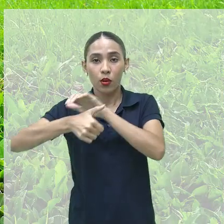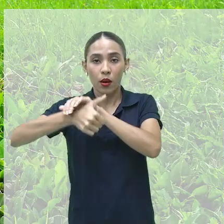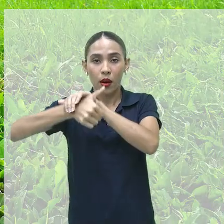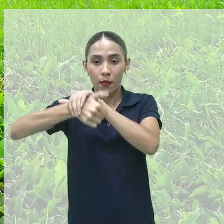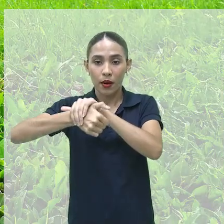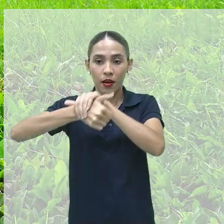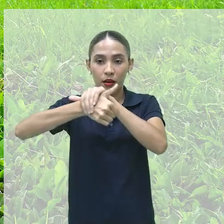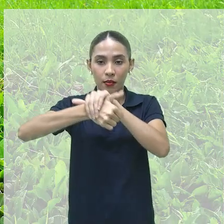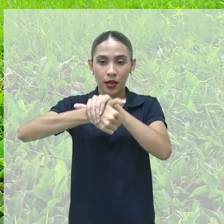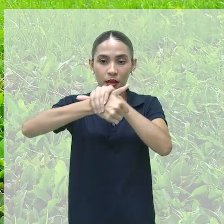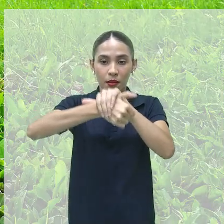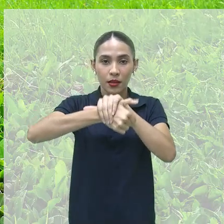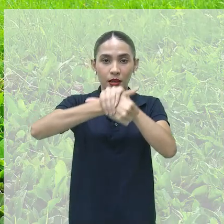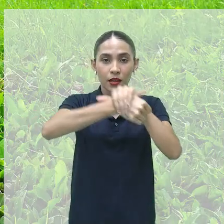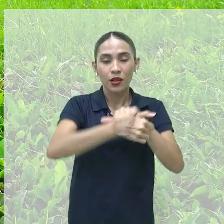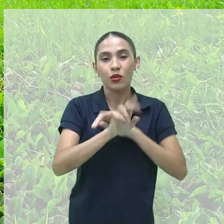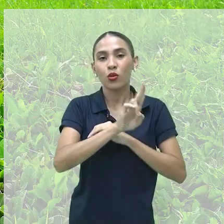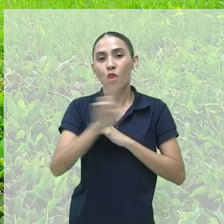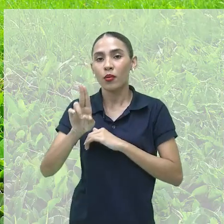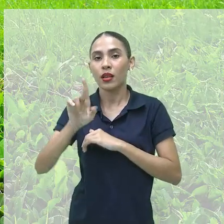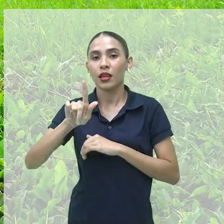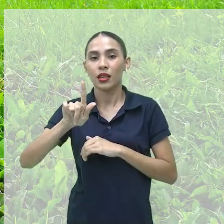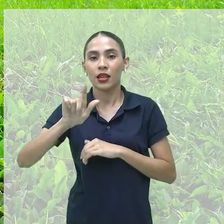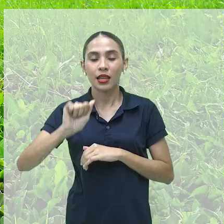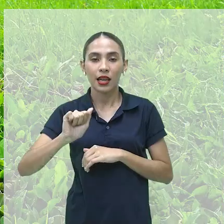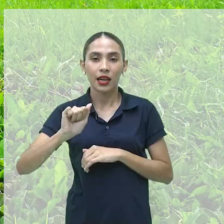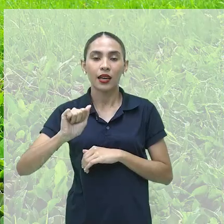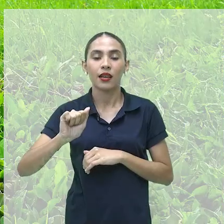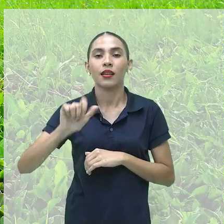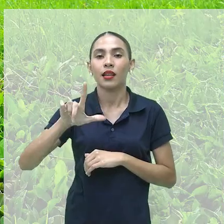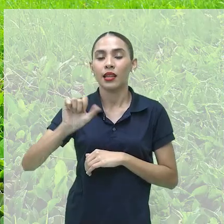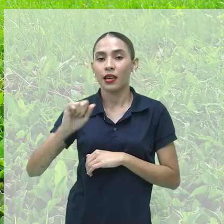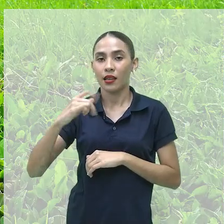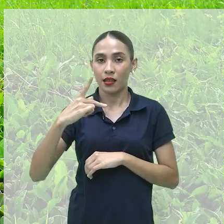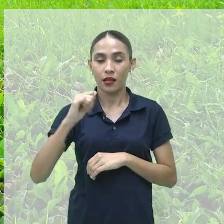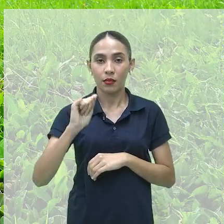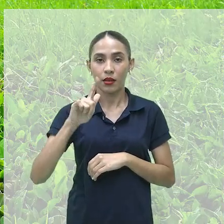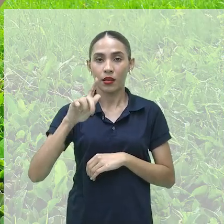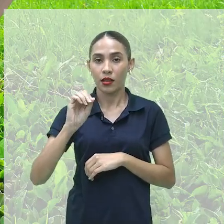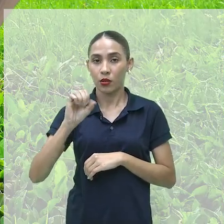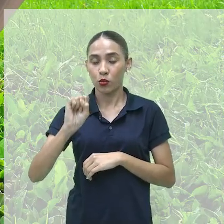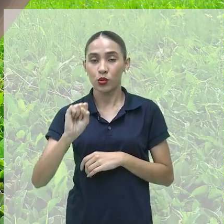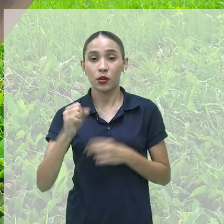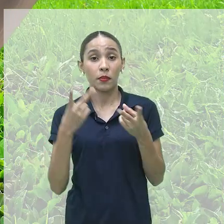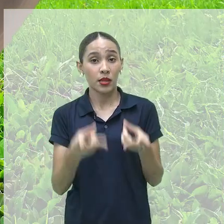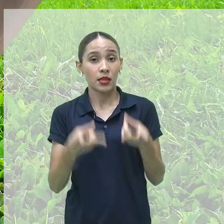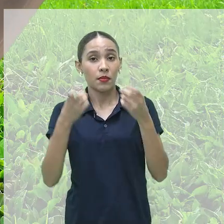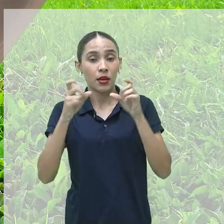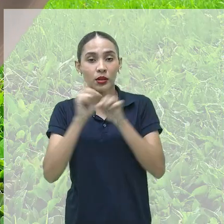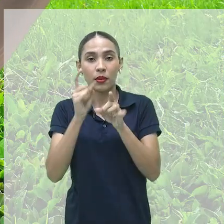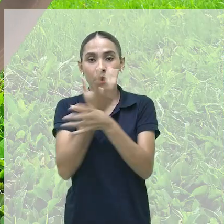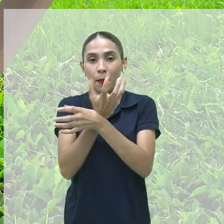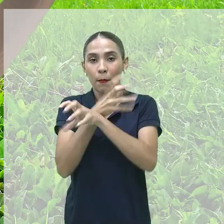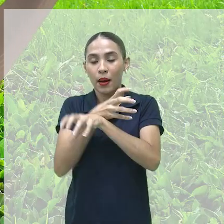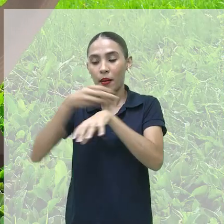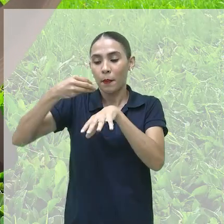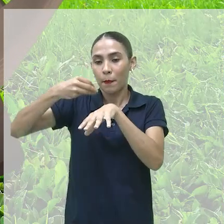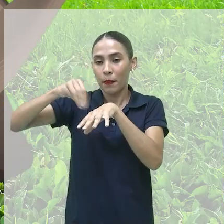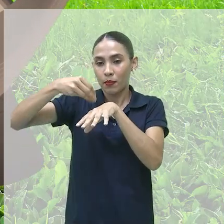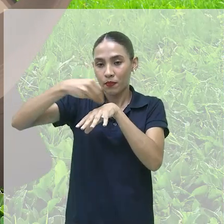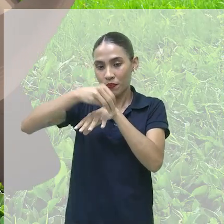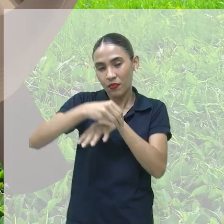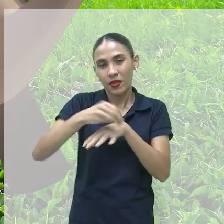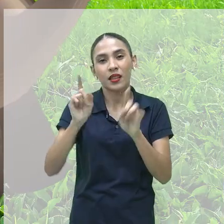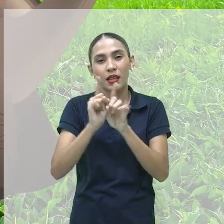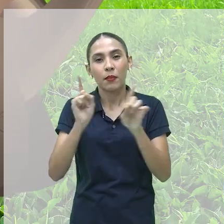essa tartaruga que vocês estão vendo aqui, que ela é chamada de tartaruga de Galápagos, né? Ele observou também fósseis e animais